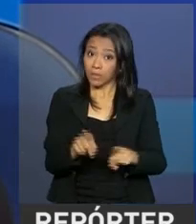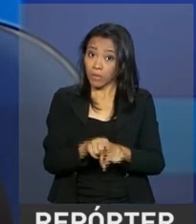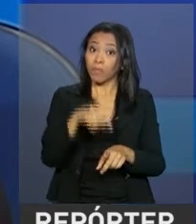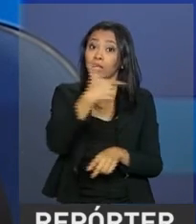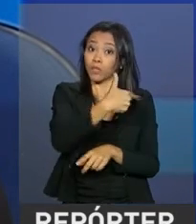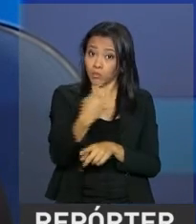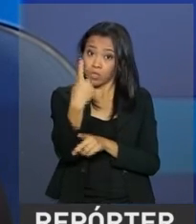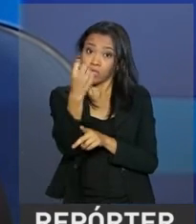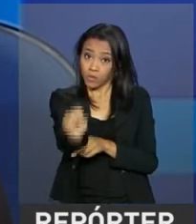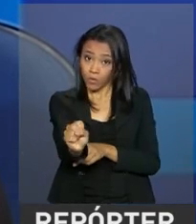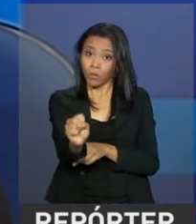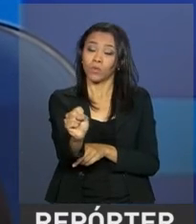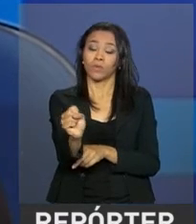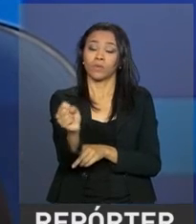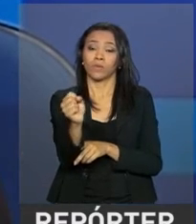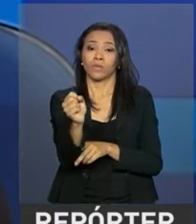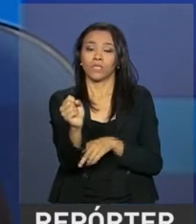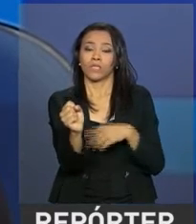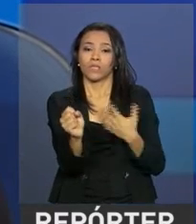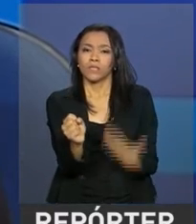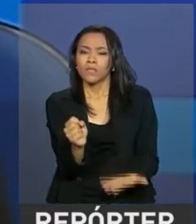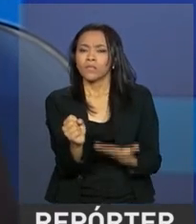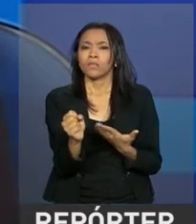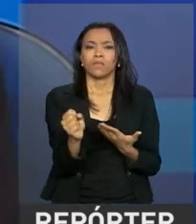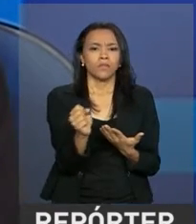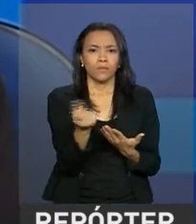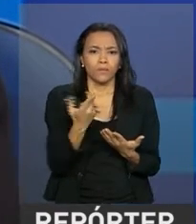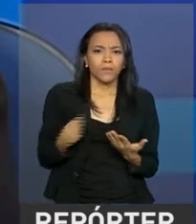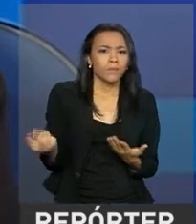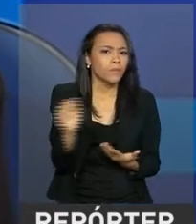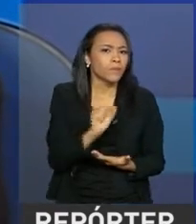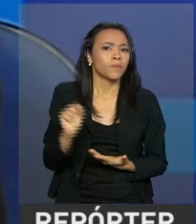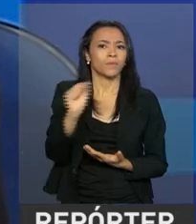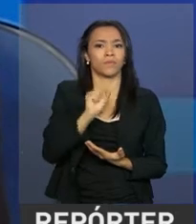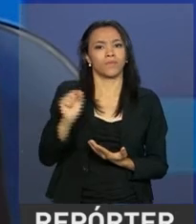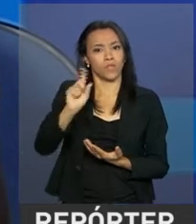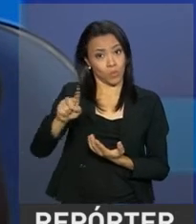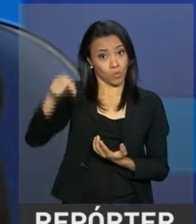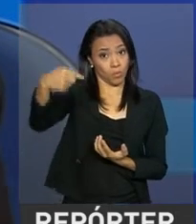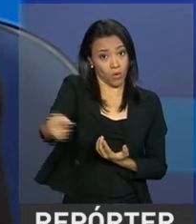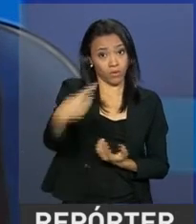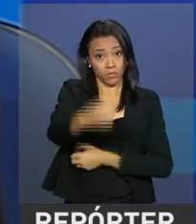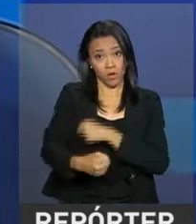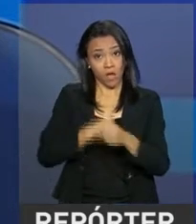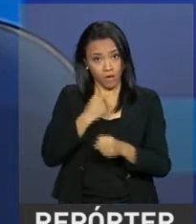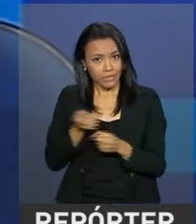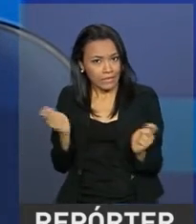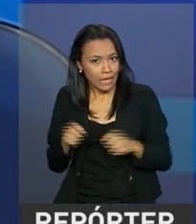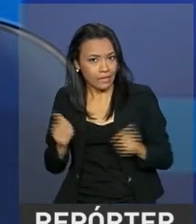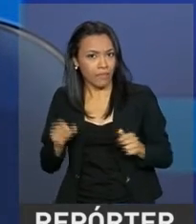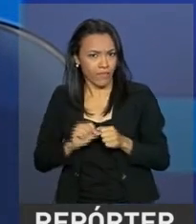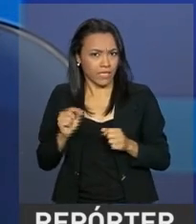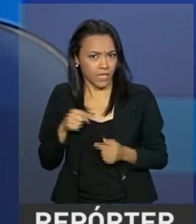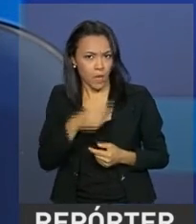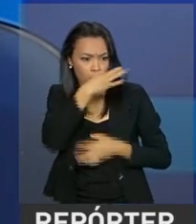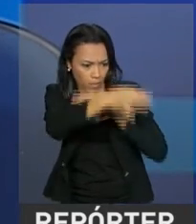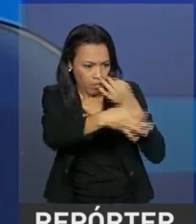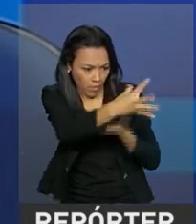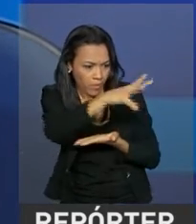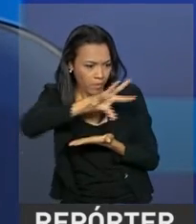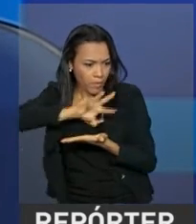2018 que pudermos pôr em prática no próximo ano nós vamos fazer o